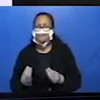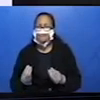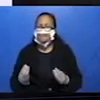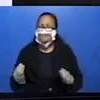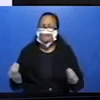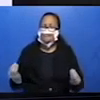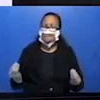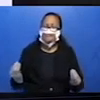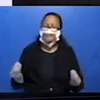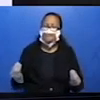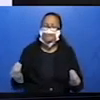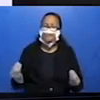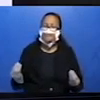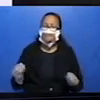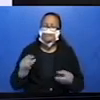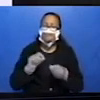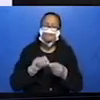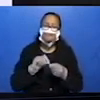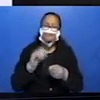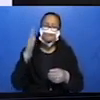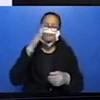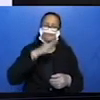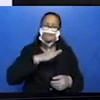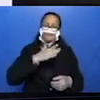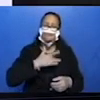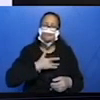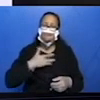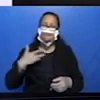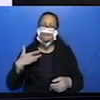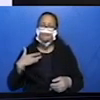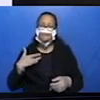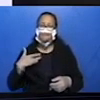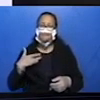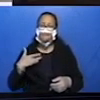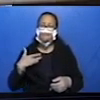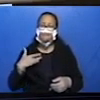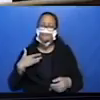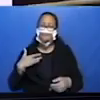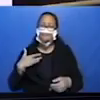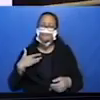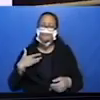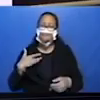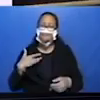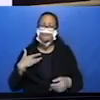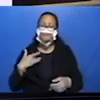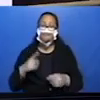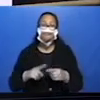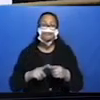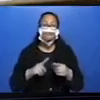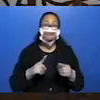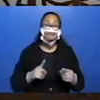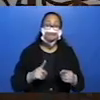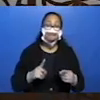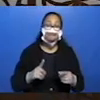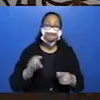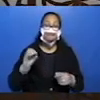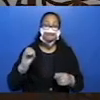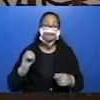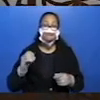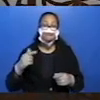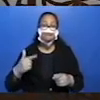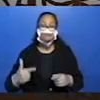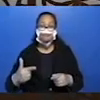nossa atmosfera, ele faz mal para a nossa saúde. Agora, o gás oxigênio é o